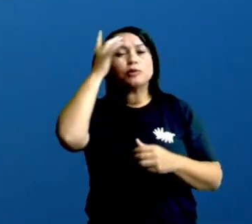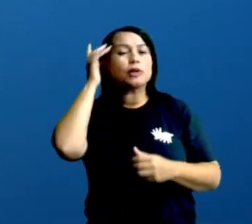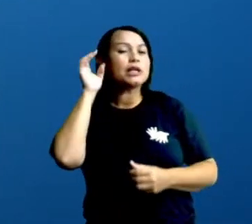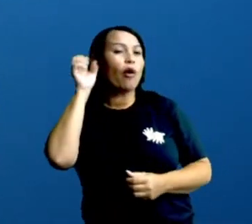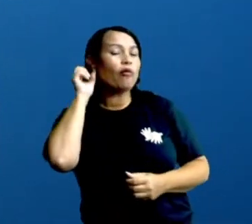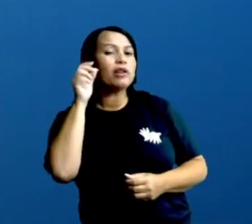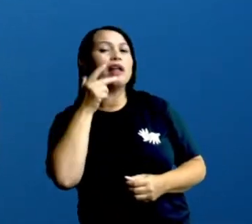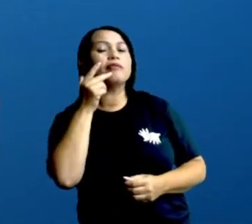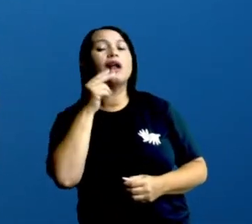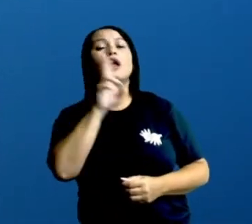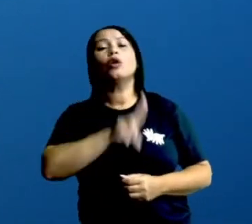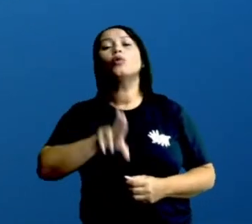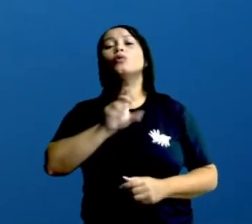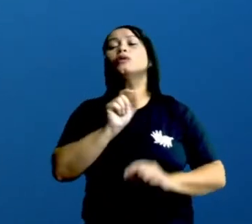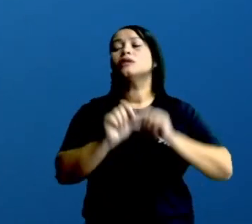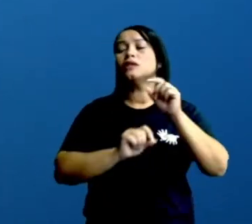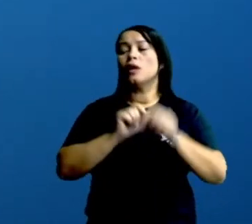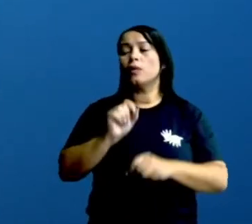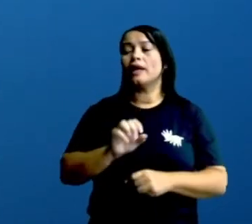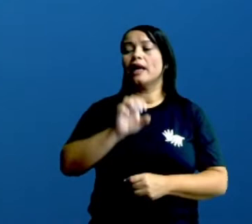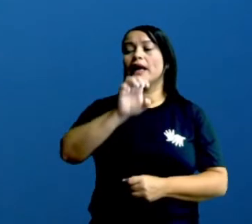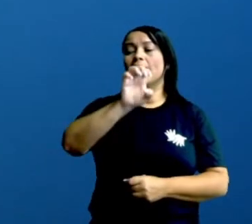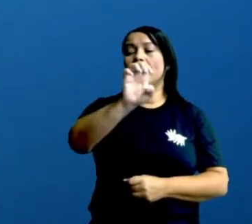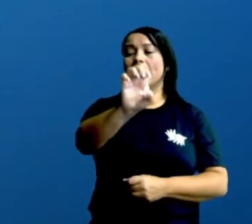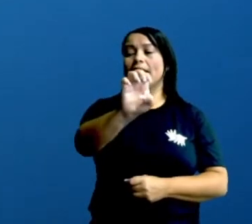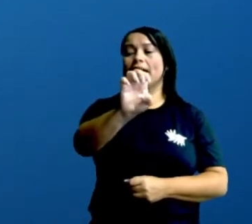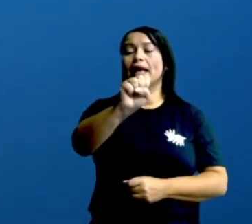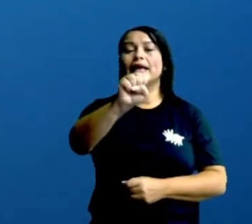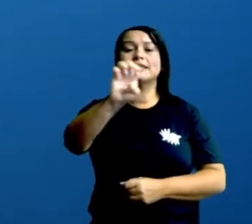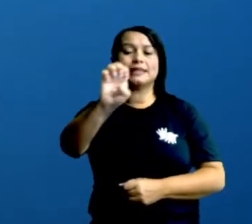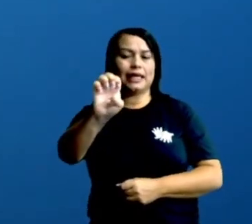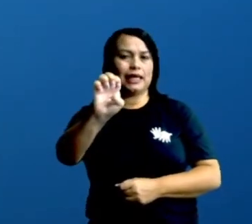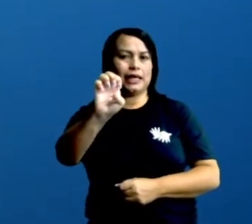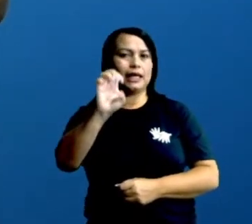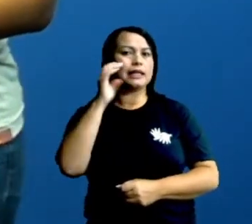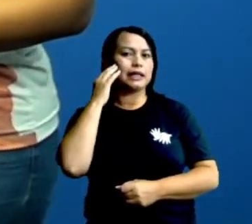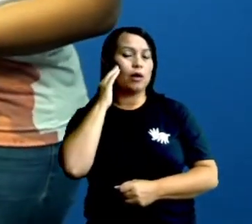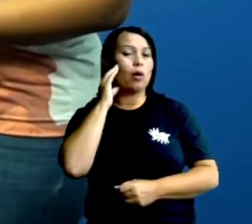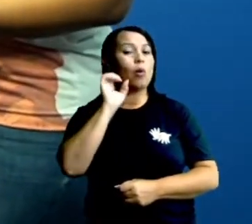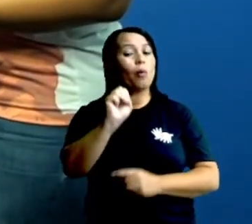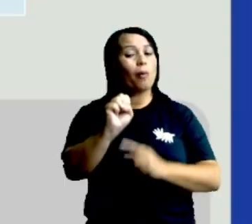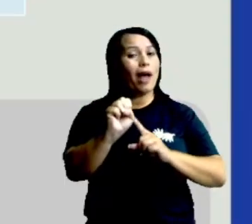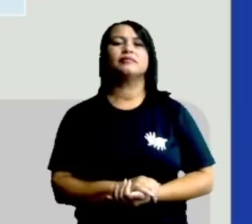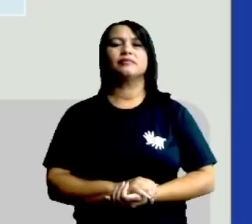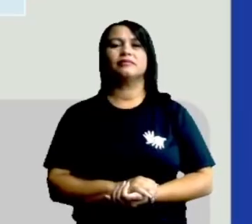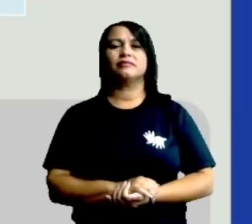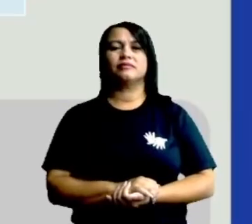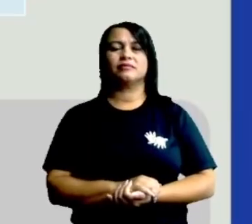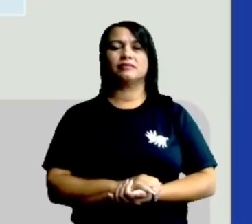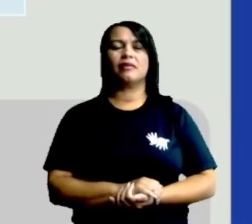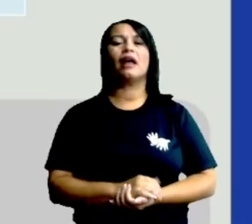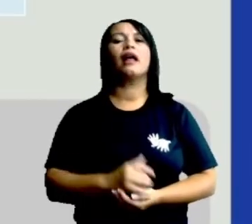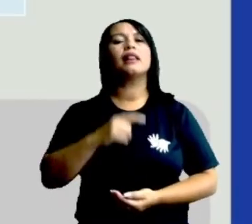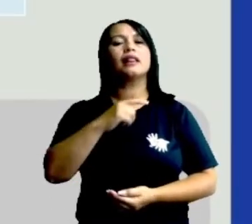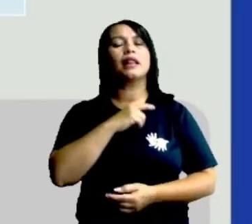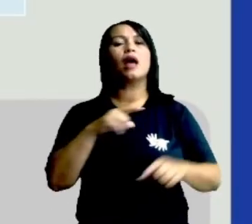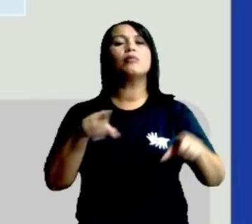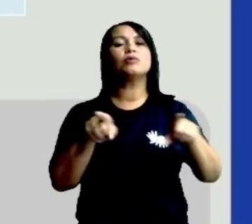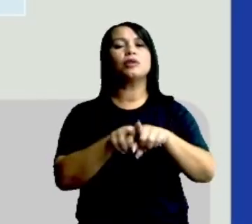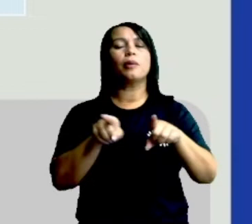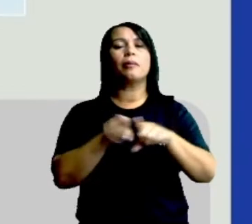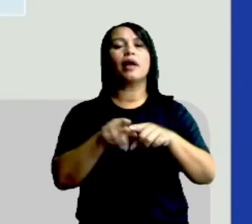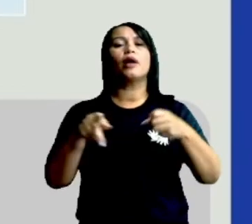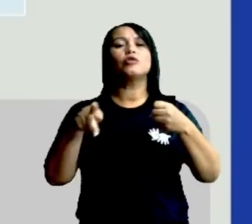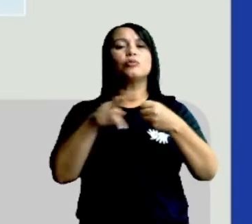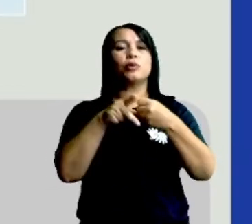ouvindo, a gente usa esse, com S, tá certo? E a gente tem os